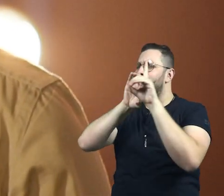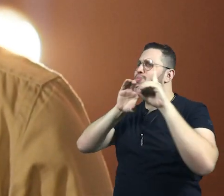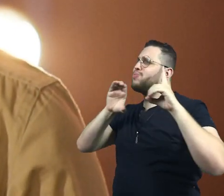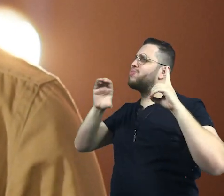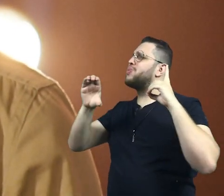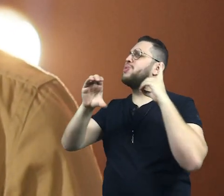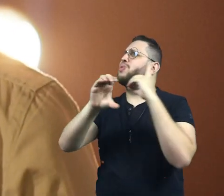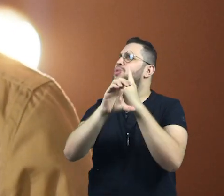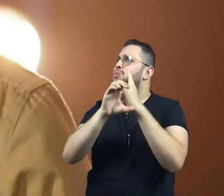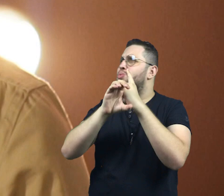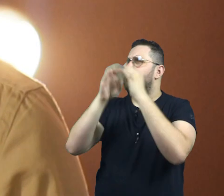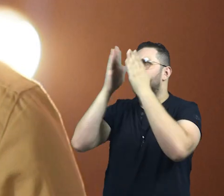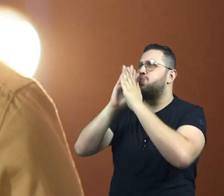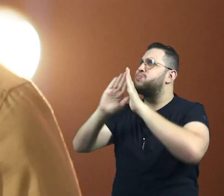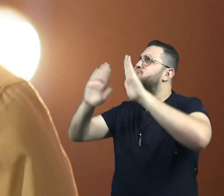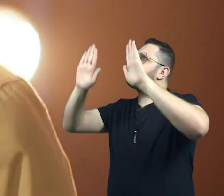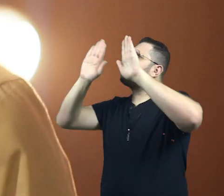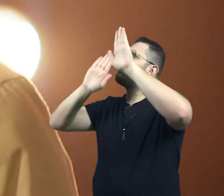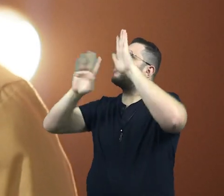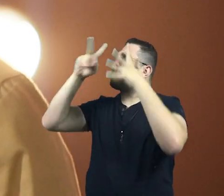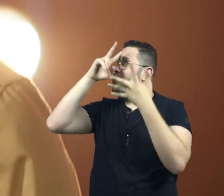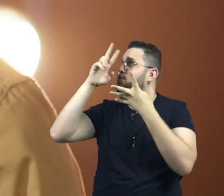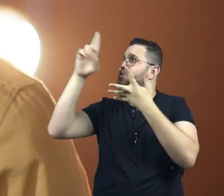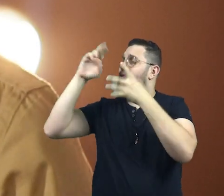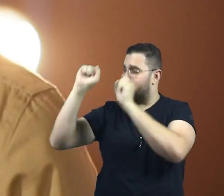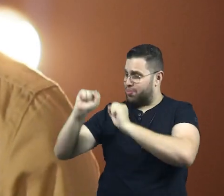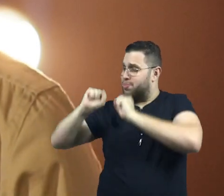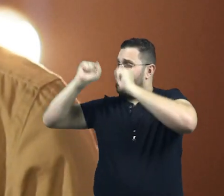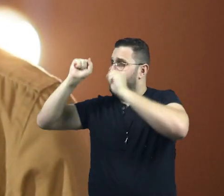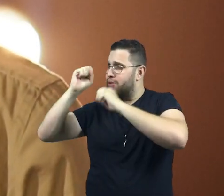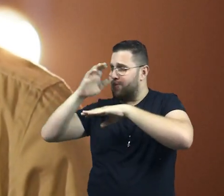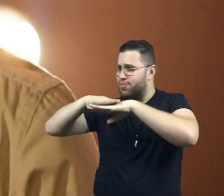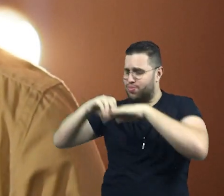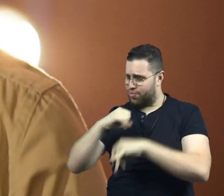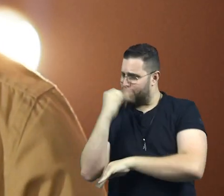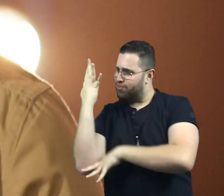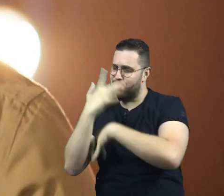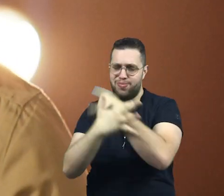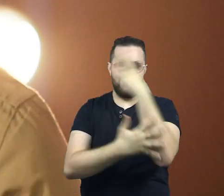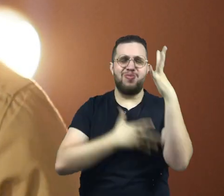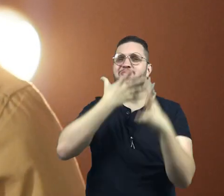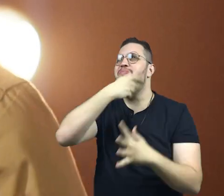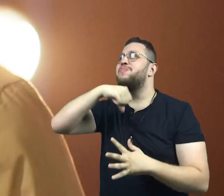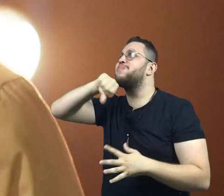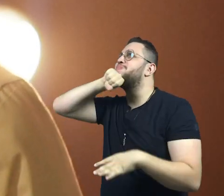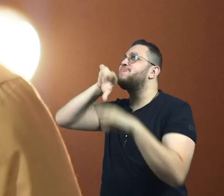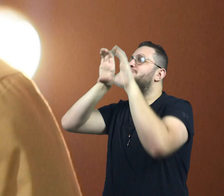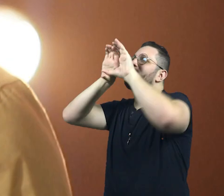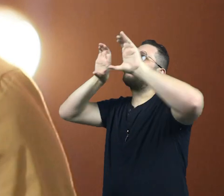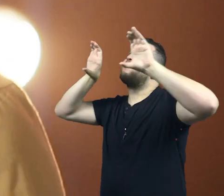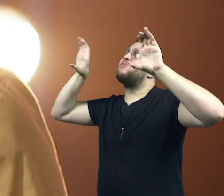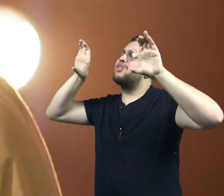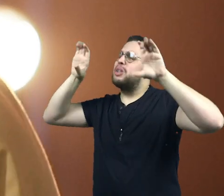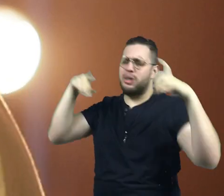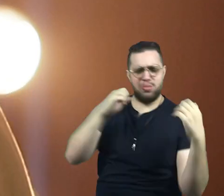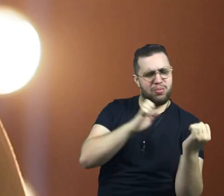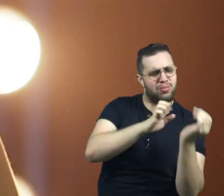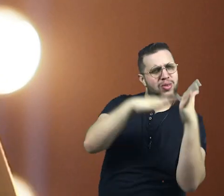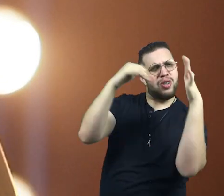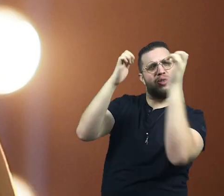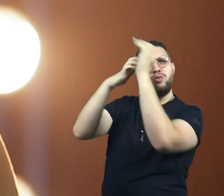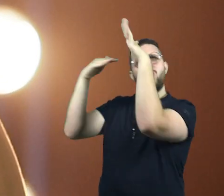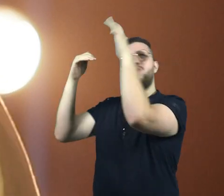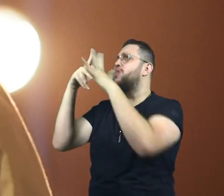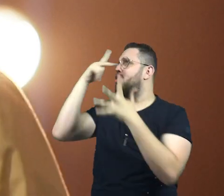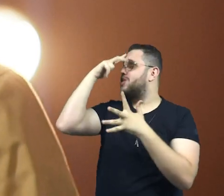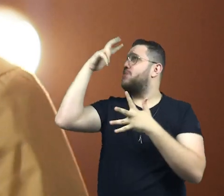um culto ao nosso Deus, ao nosso poderoso Criador dos céus e da terra, nosso Pai Celestial. Louva a Deus por estar com você